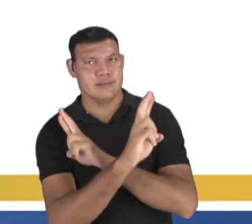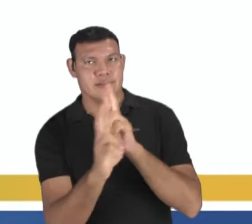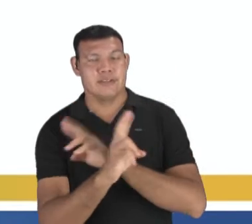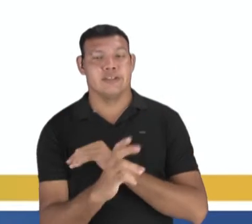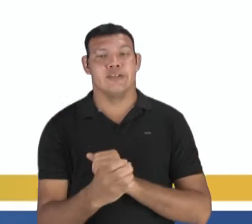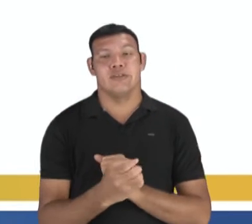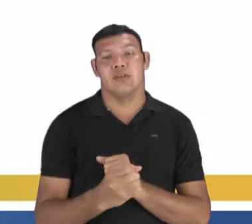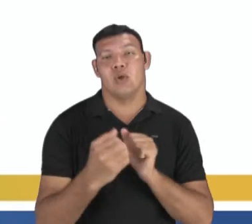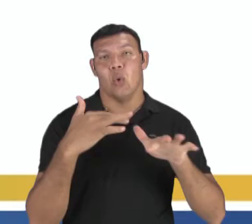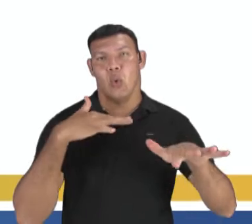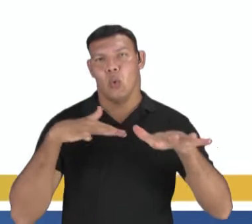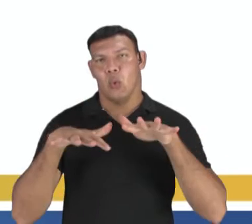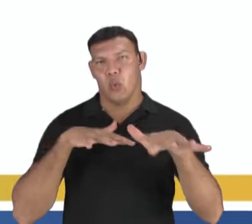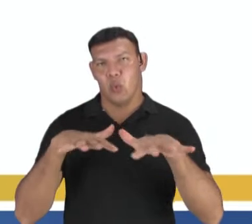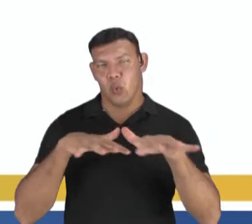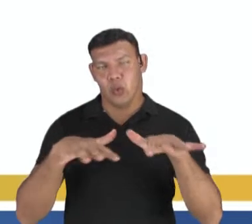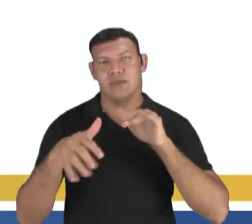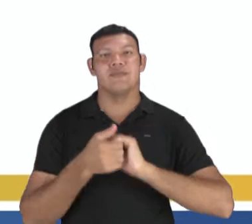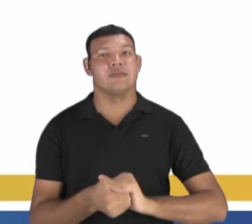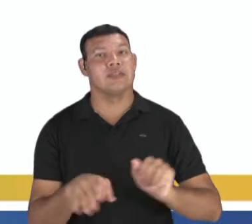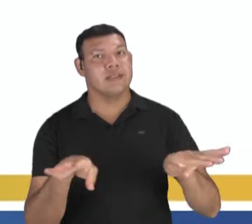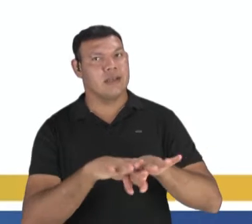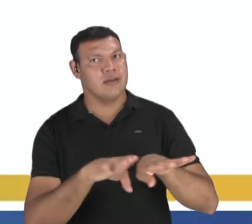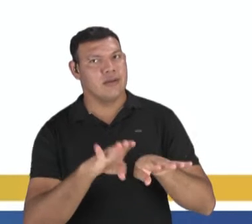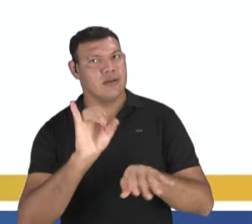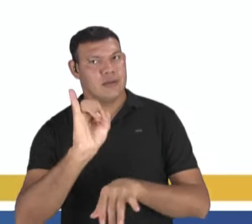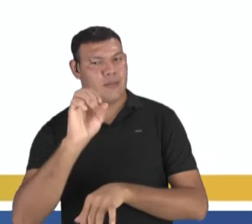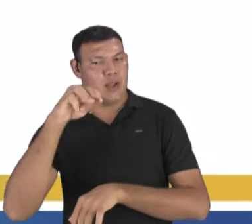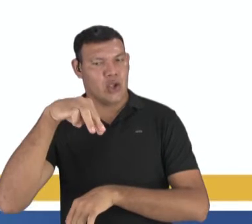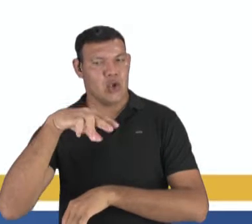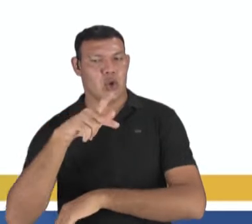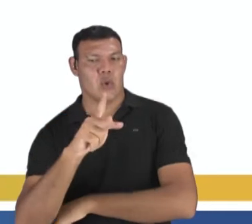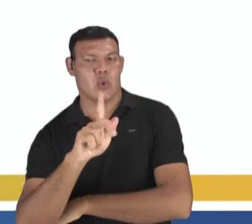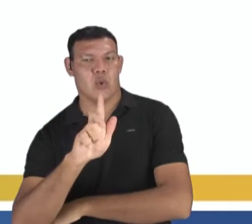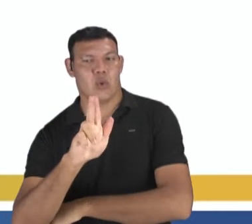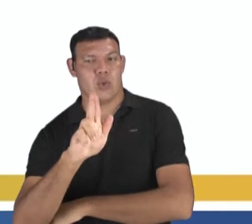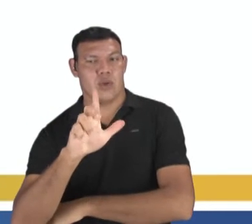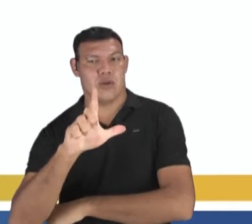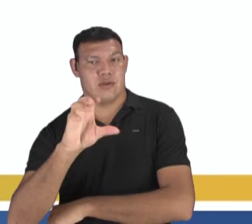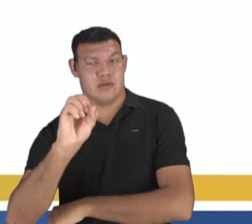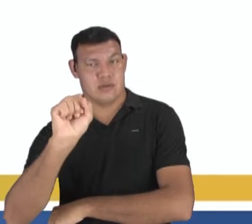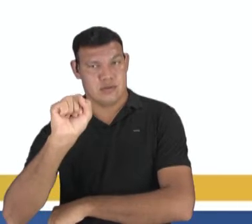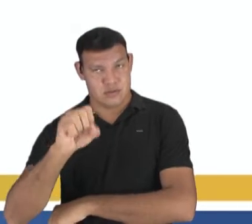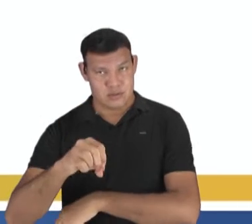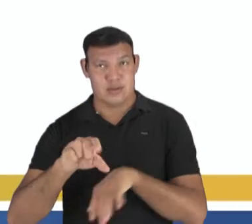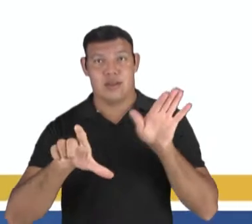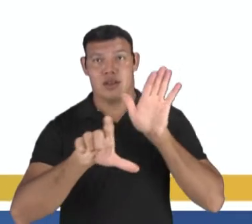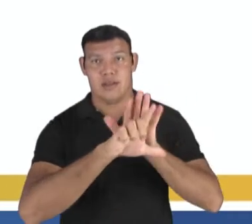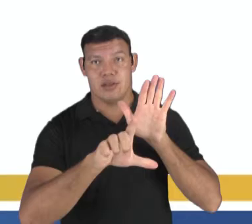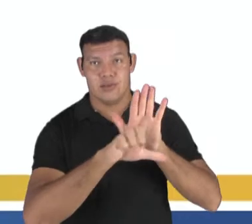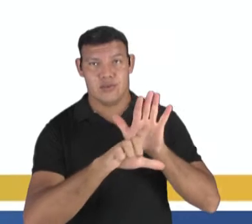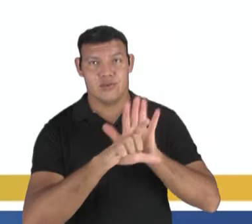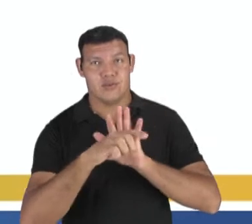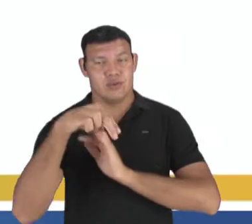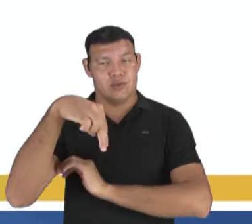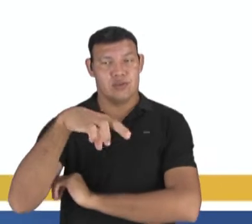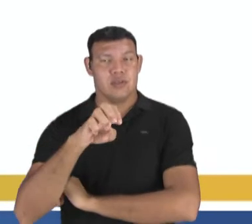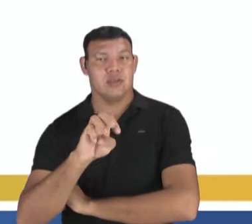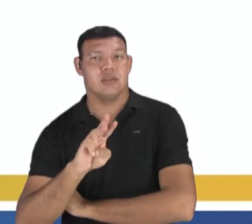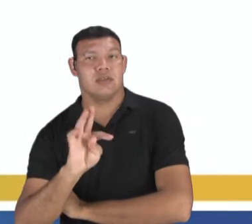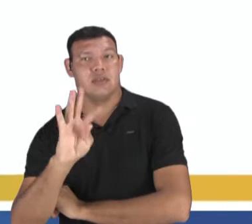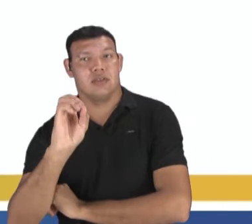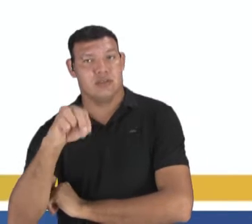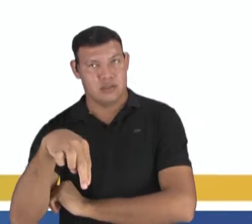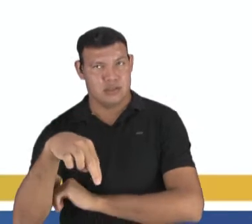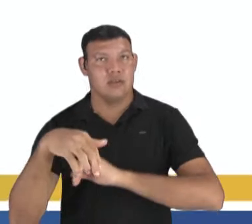quantidade de movimento e o impulso. Eles têm relação, tá? Se eu pegar a segunda lei de Newton, ó, eu sei que força é igual a massa